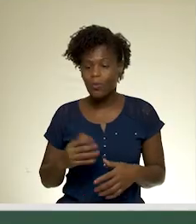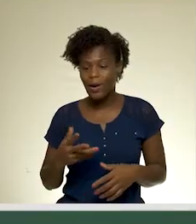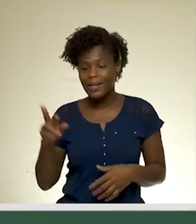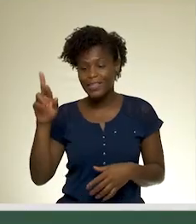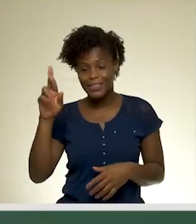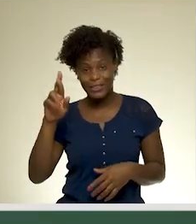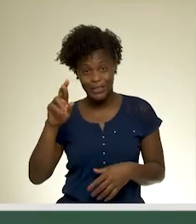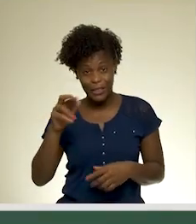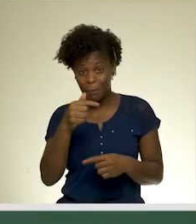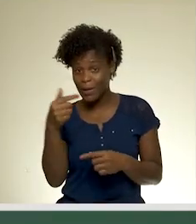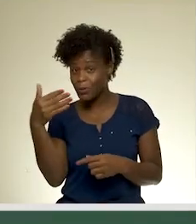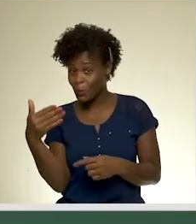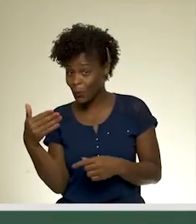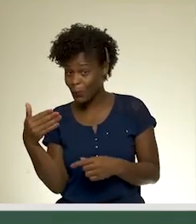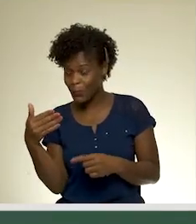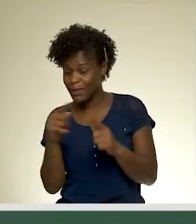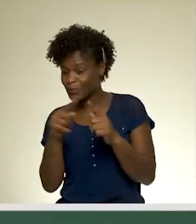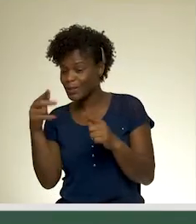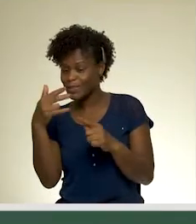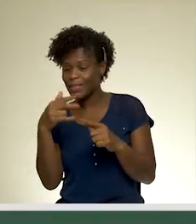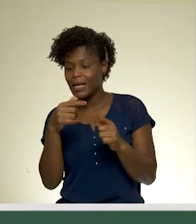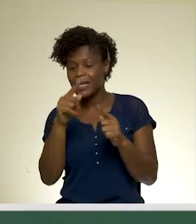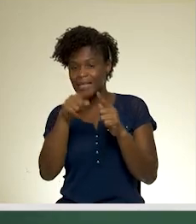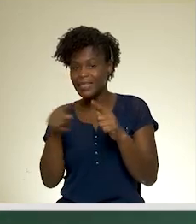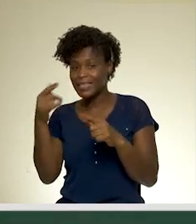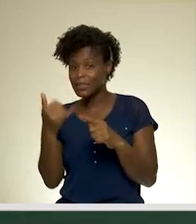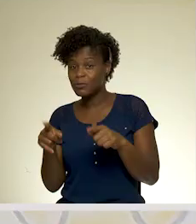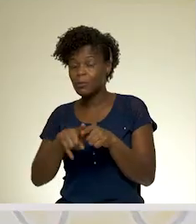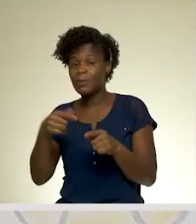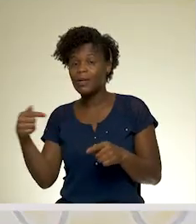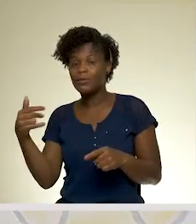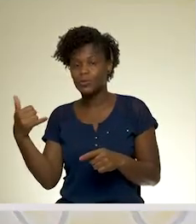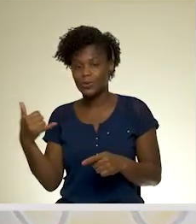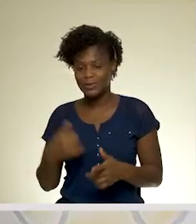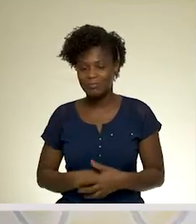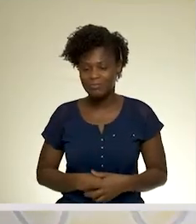Quando x for menos 1, y é menos 2.